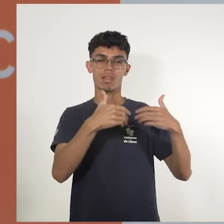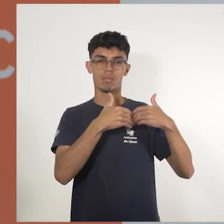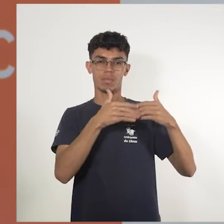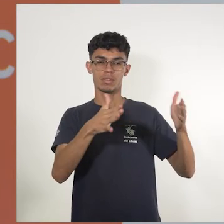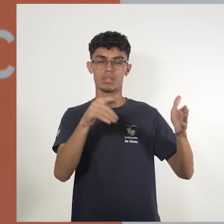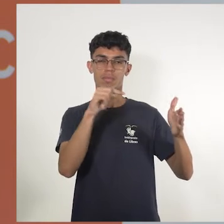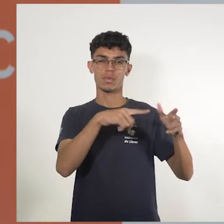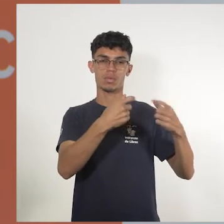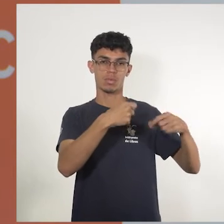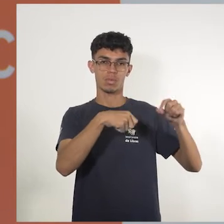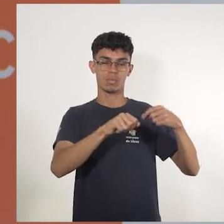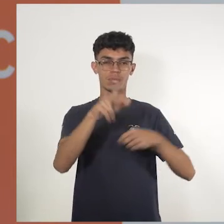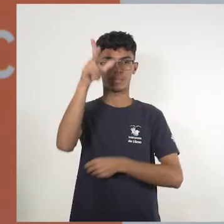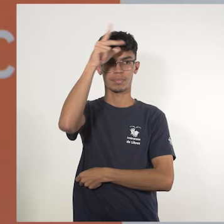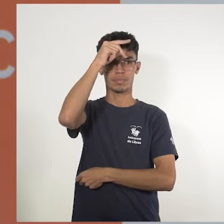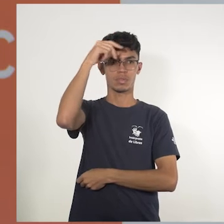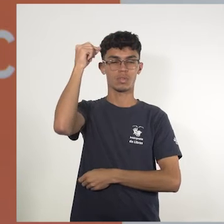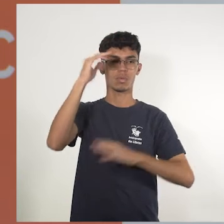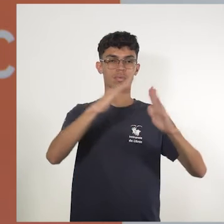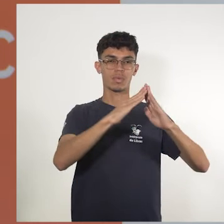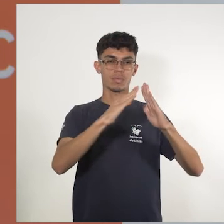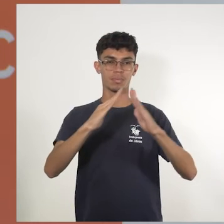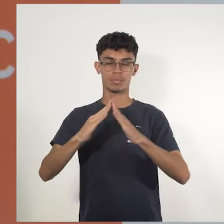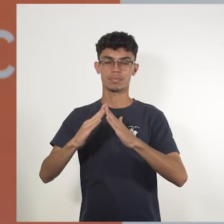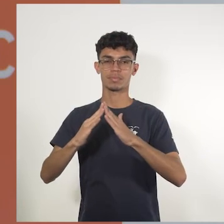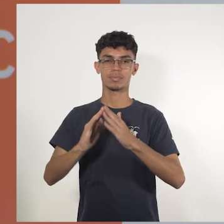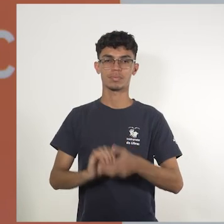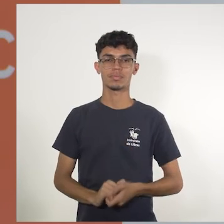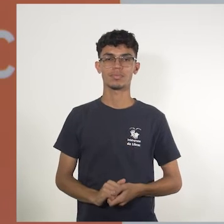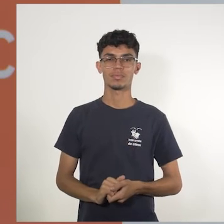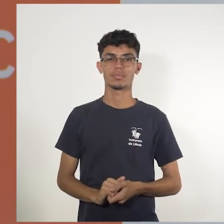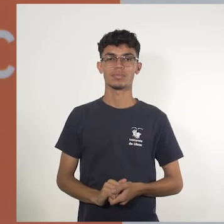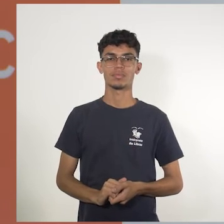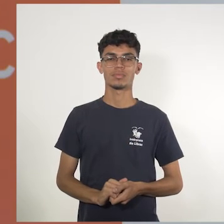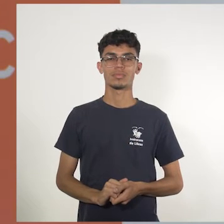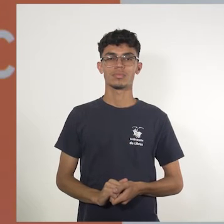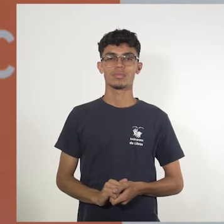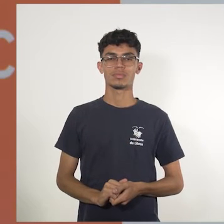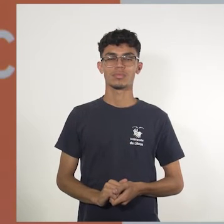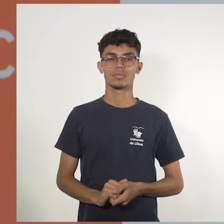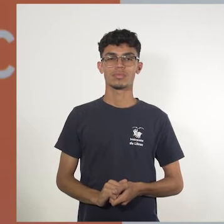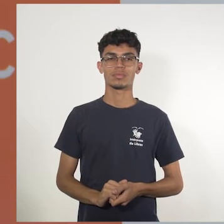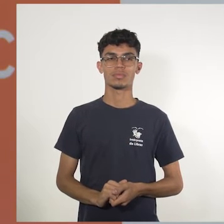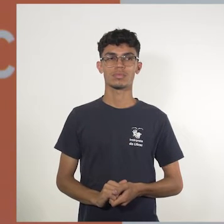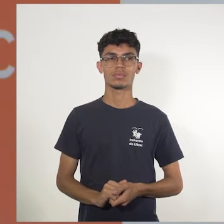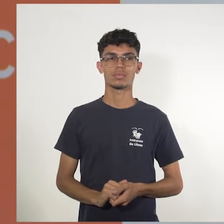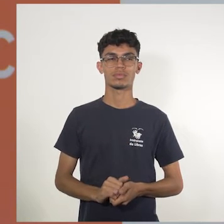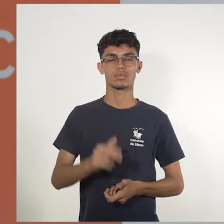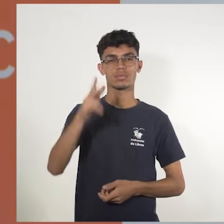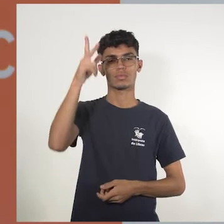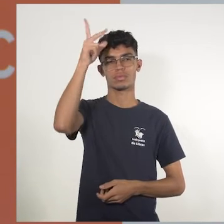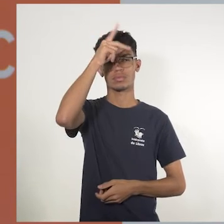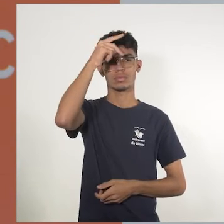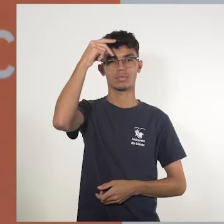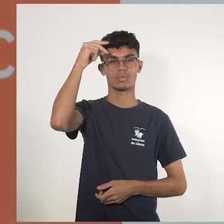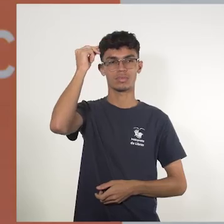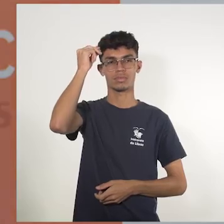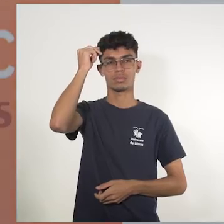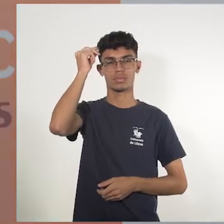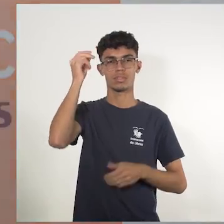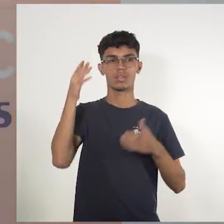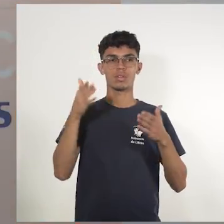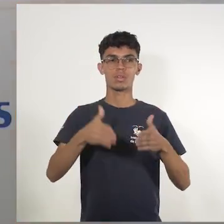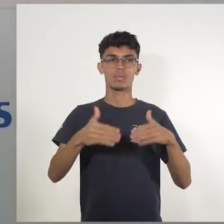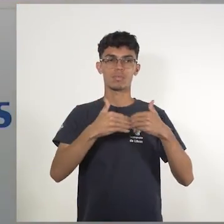comércio, a Prefeitura deve discordar e estabelecer o critério atual dos serviços já abertos?